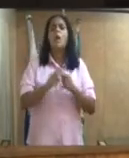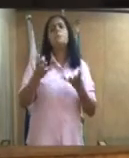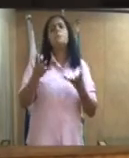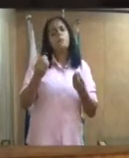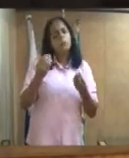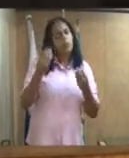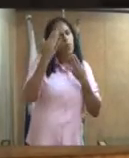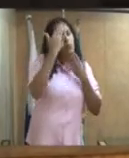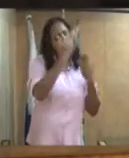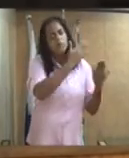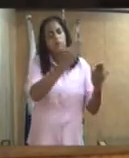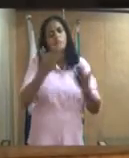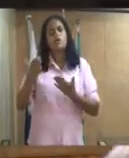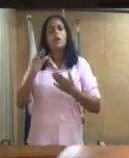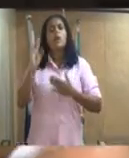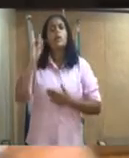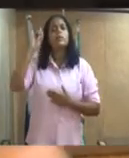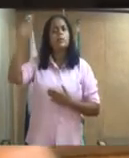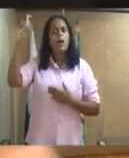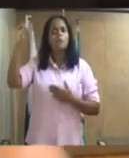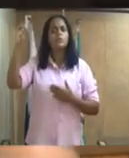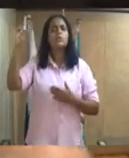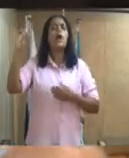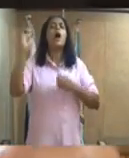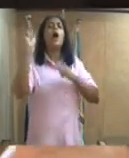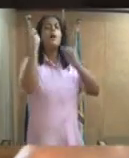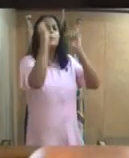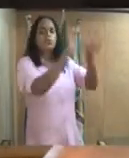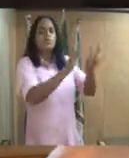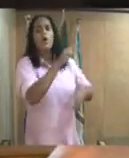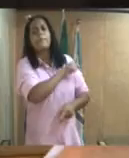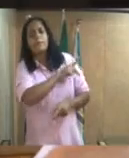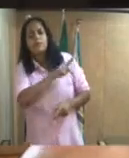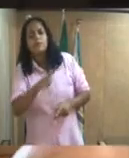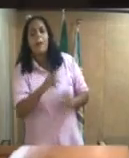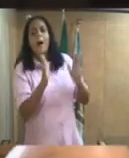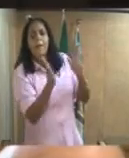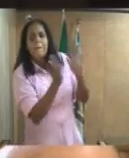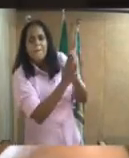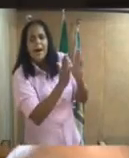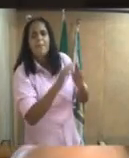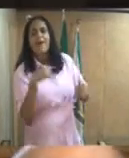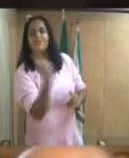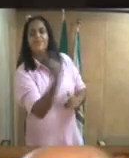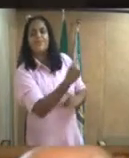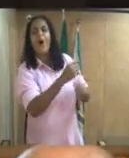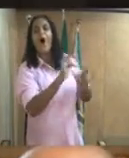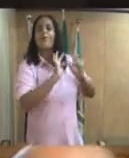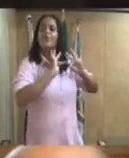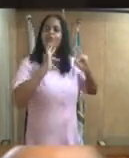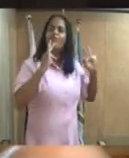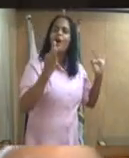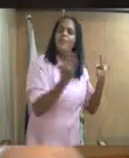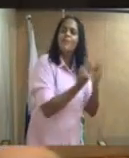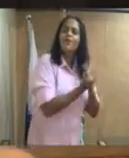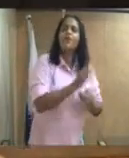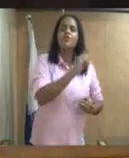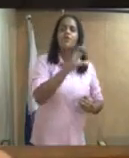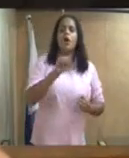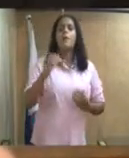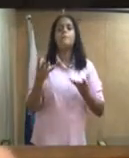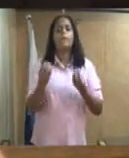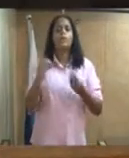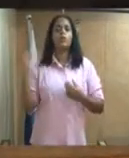obrigado, fico com Deus, meu presidente, mais uma vez, meus parabéns aí a você e toda a sua família por essa data tão importante.